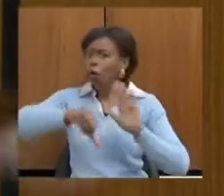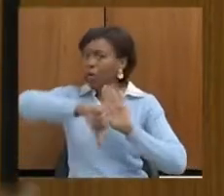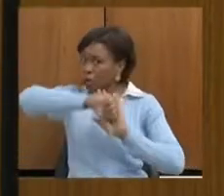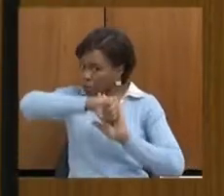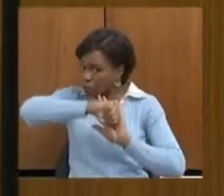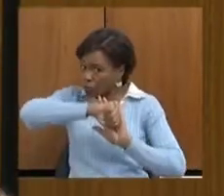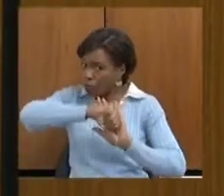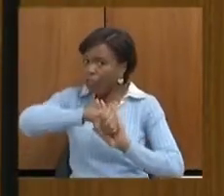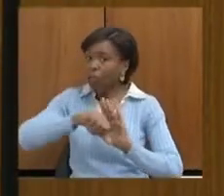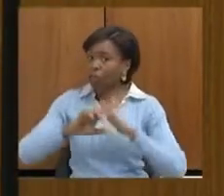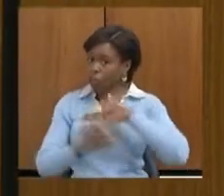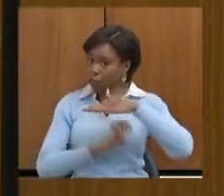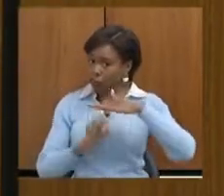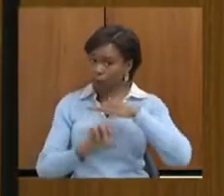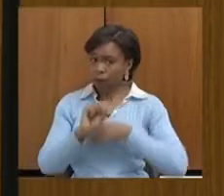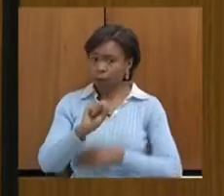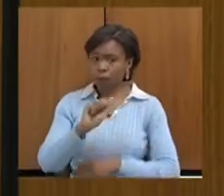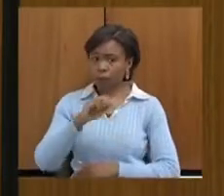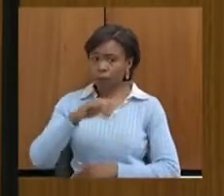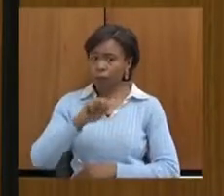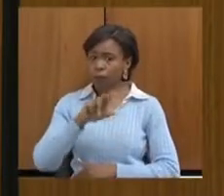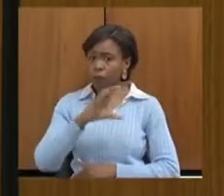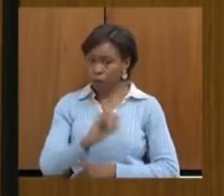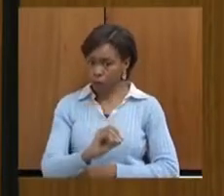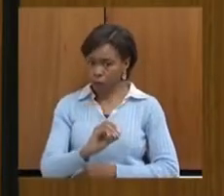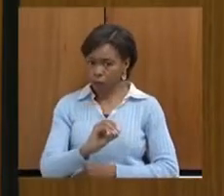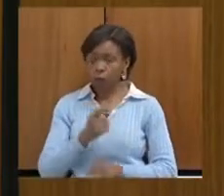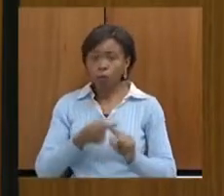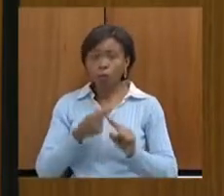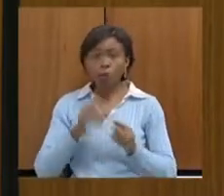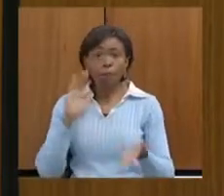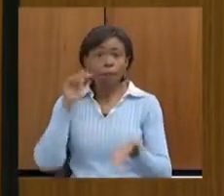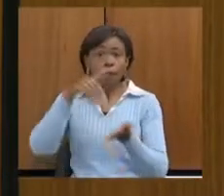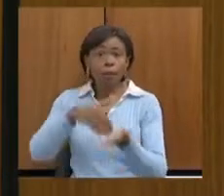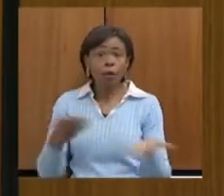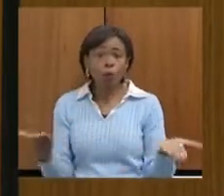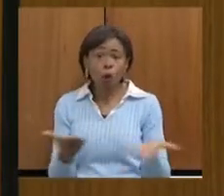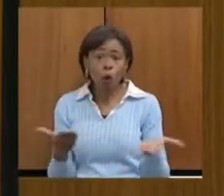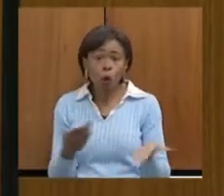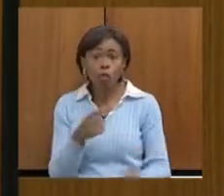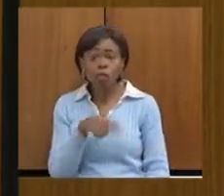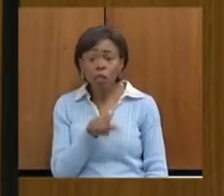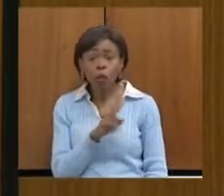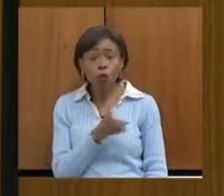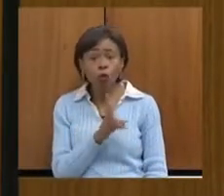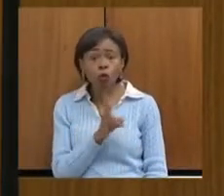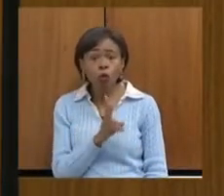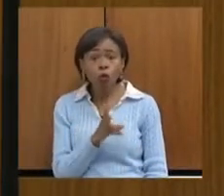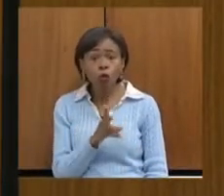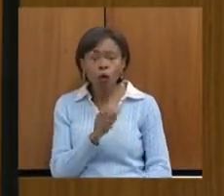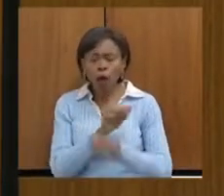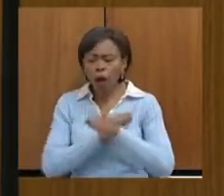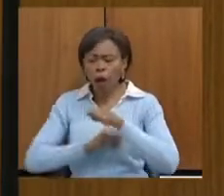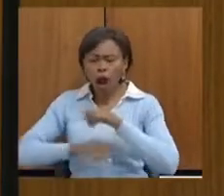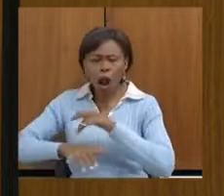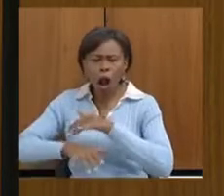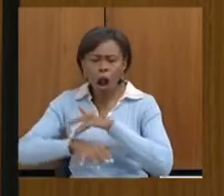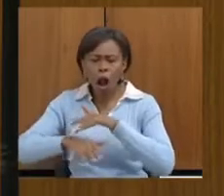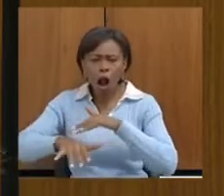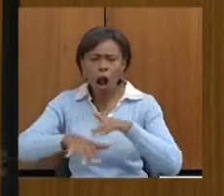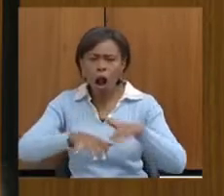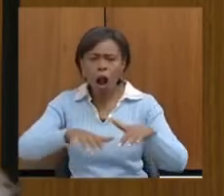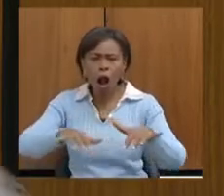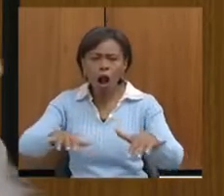não pelo desastre pelo crime porque até hoje eles estão tornando-se em várias localidades né